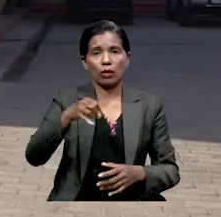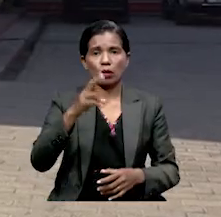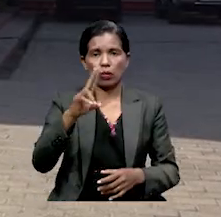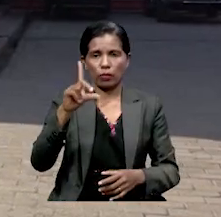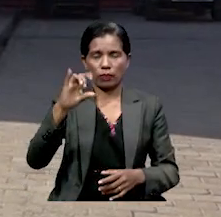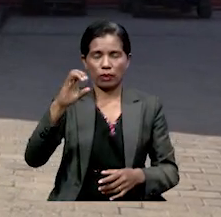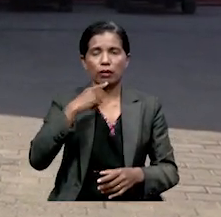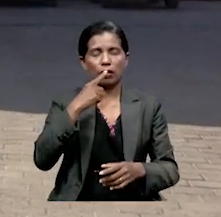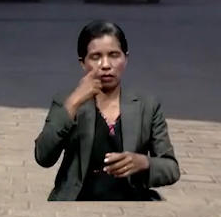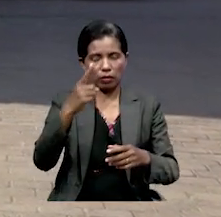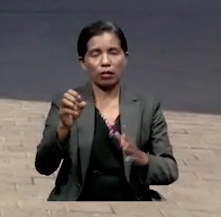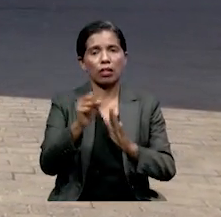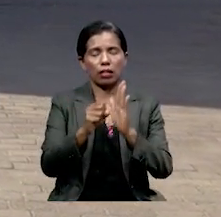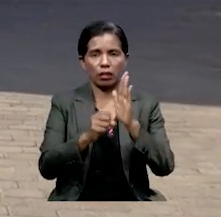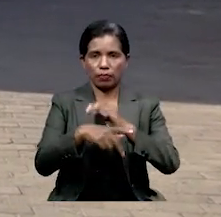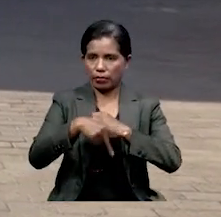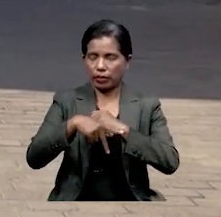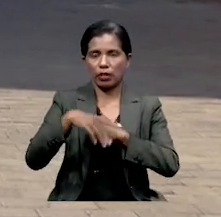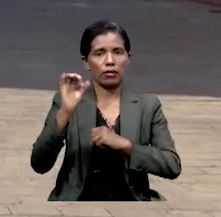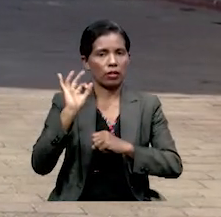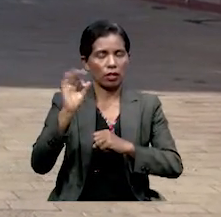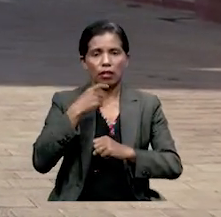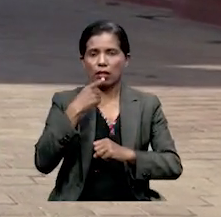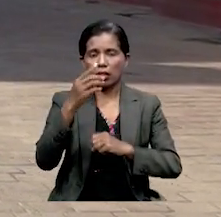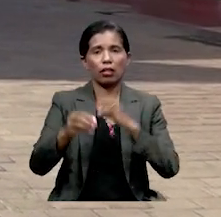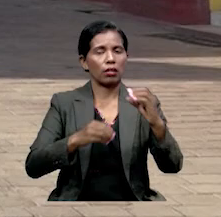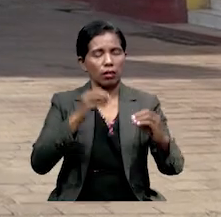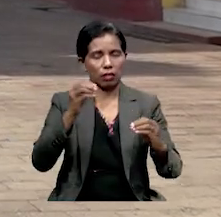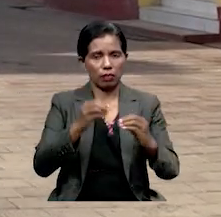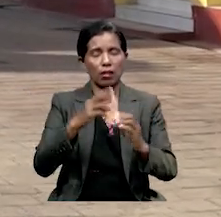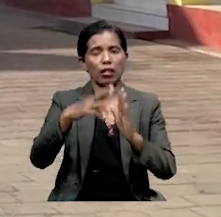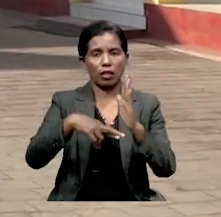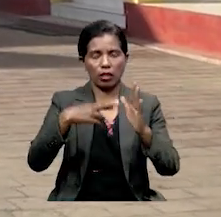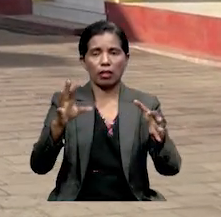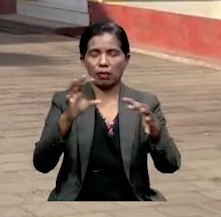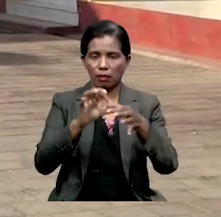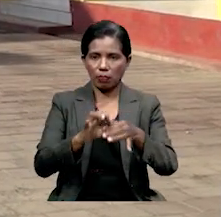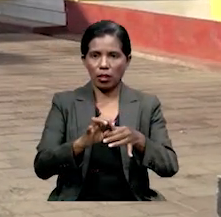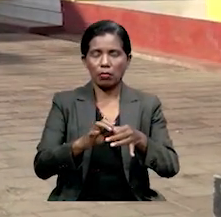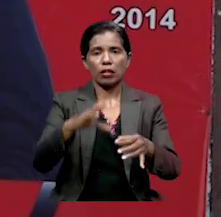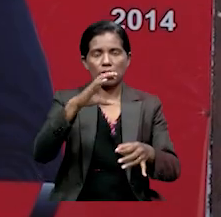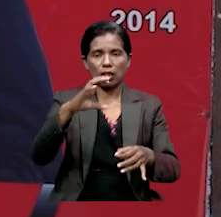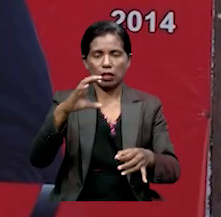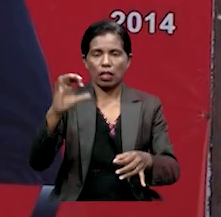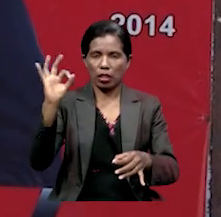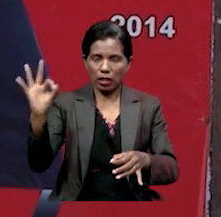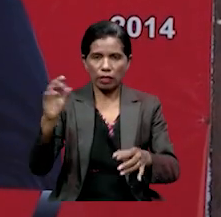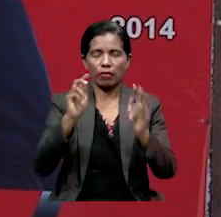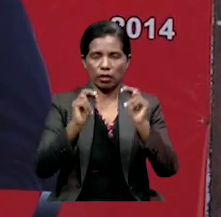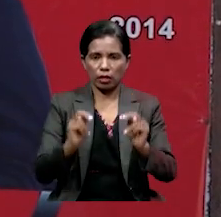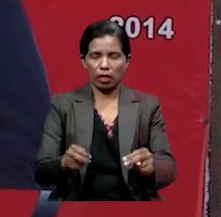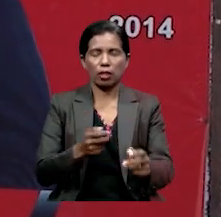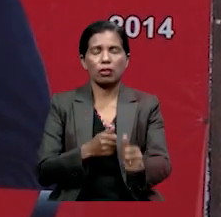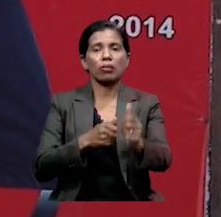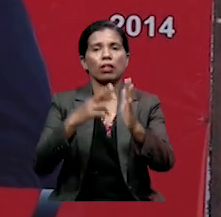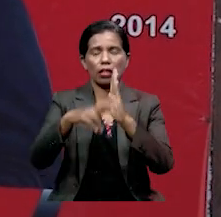tuir perfil no estatuto partido Fretelinian hatet en katak requisitos ba membro comité central Fretelin ten ki prense funsaun ia